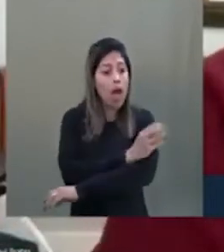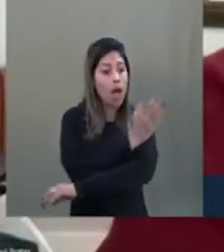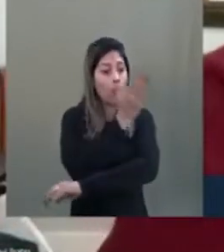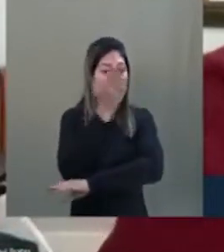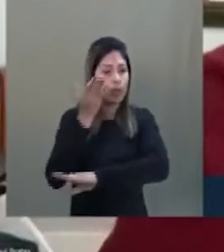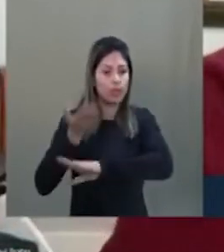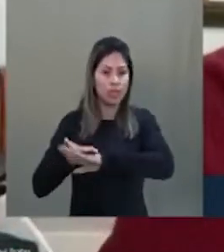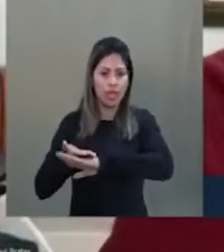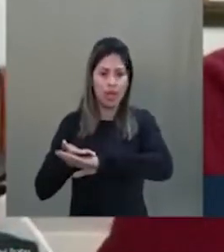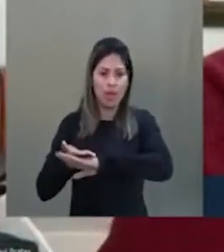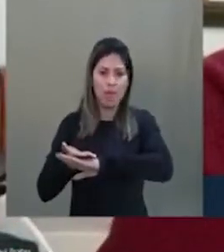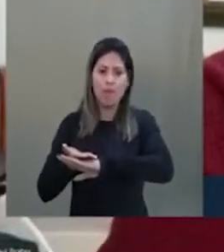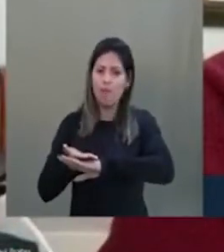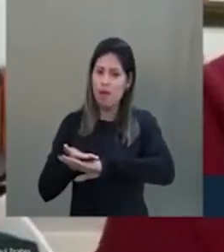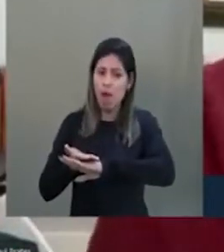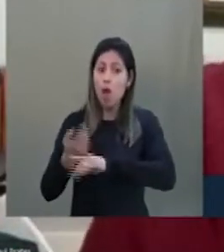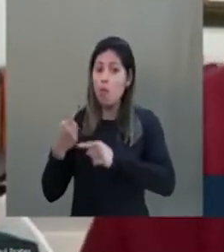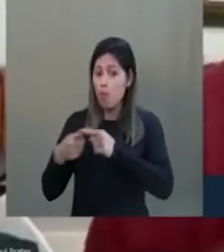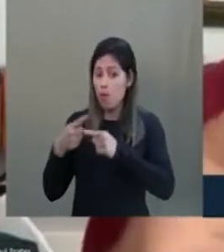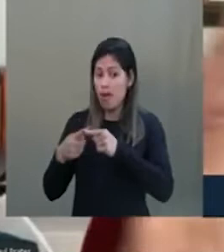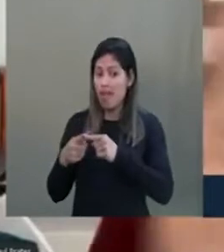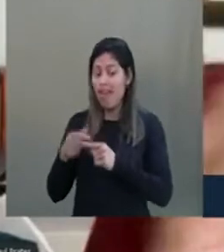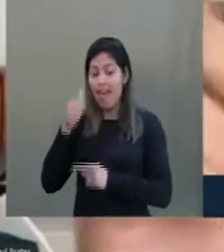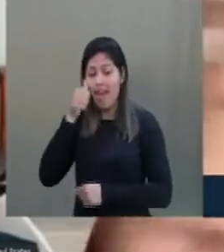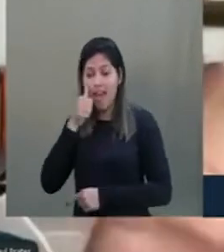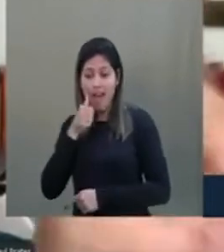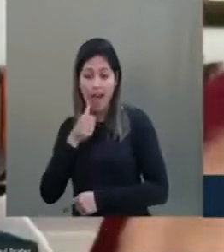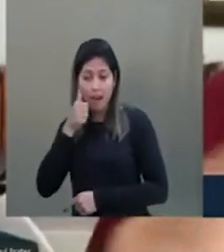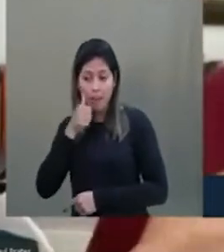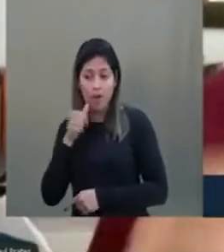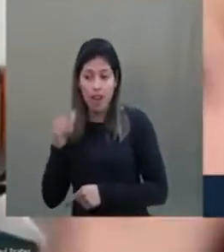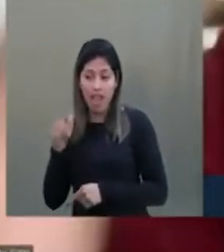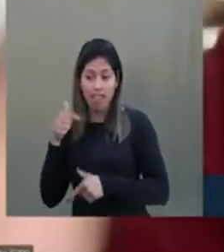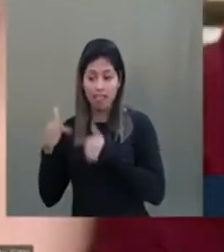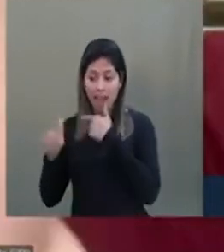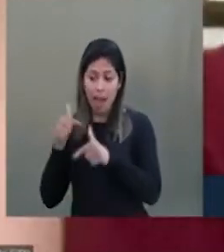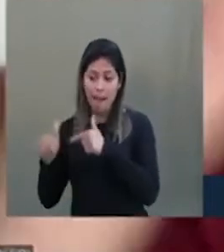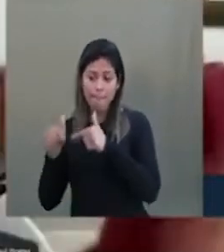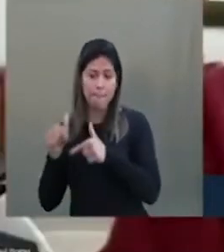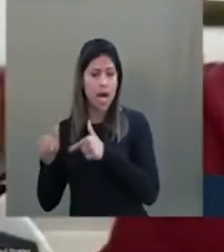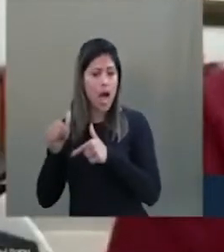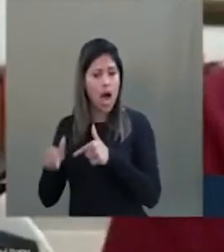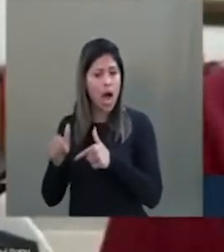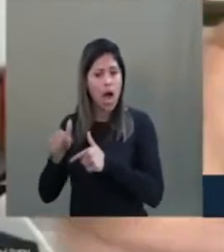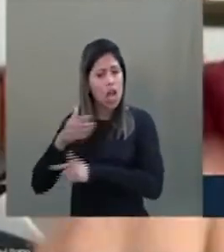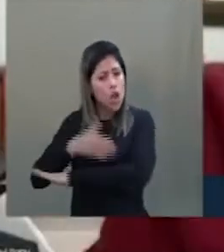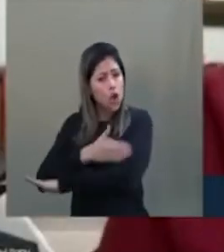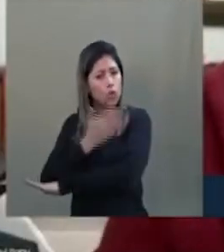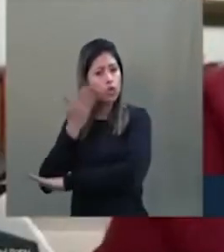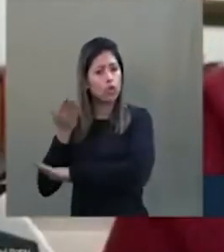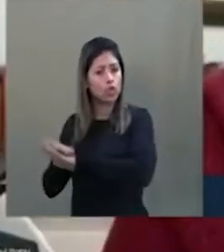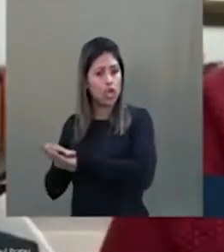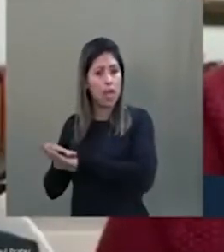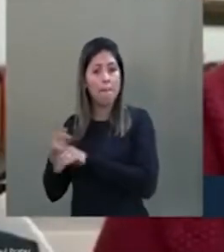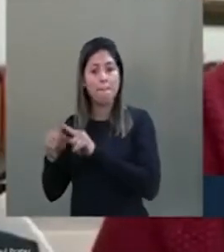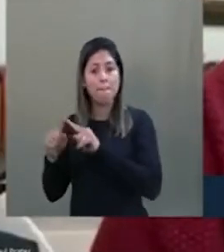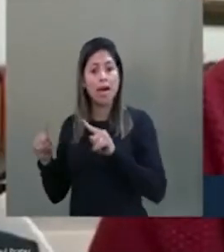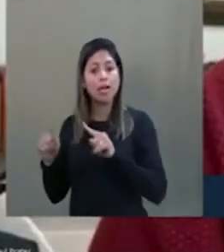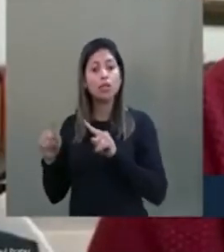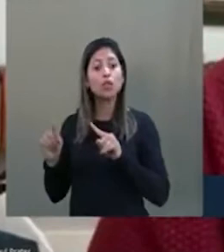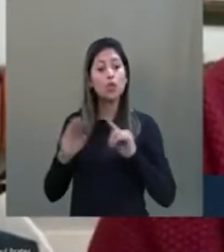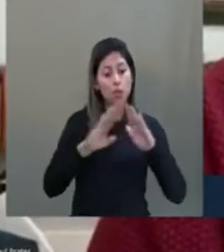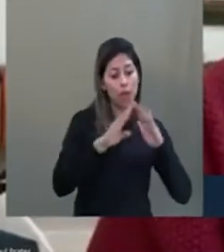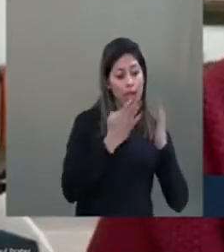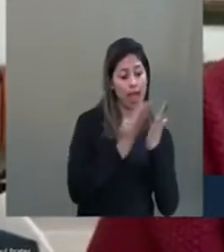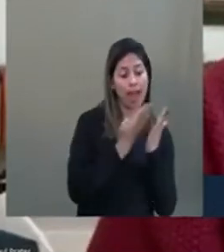A mulher vai estar trabalhando em tempo integral, mas a criança não vai estar em tempo integral lá na creche, por mais que se pague o reembolso